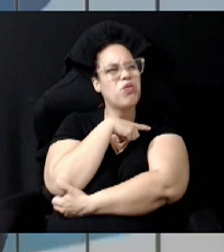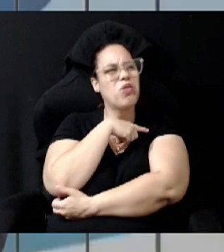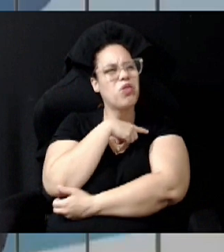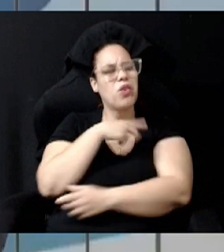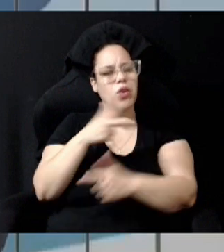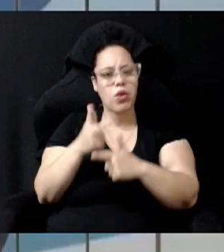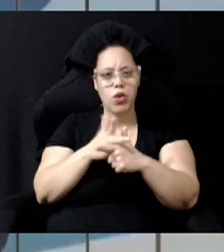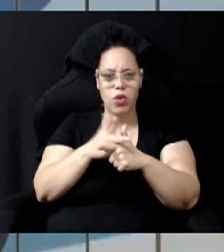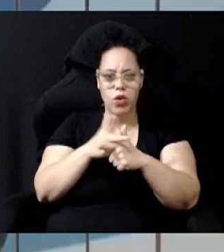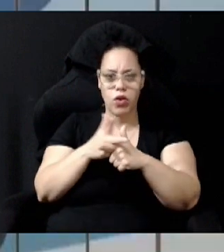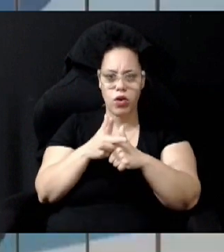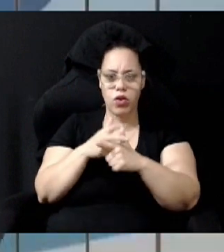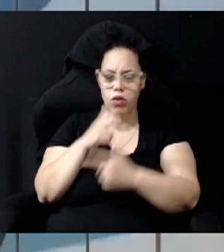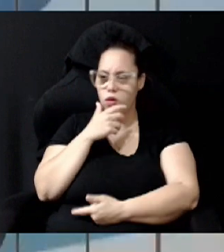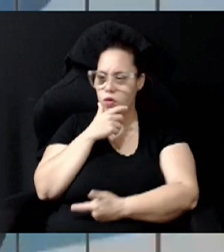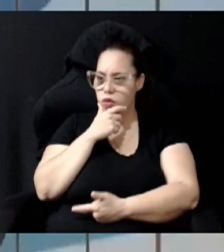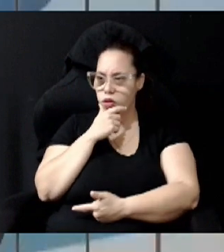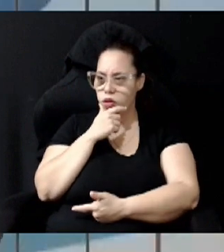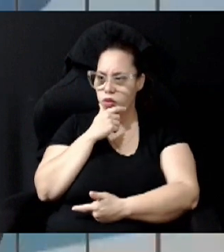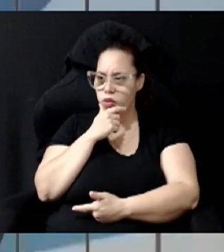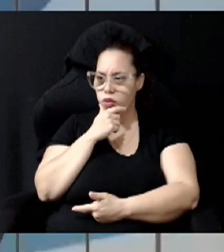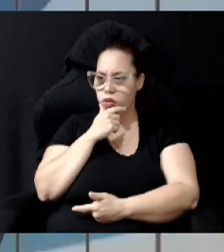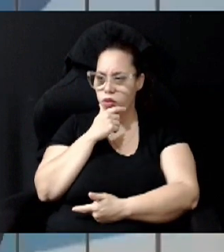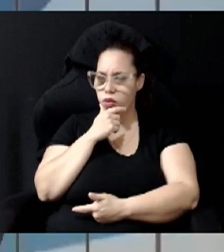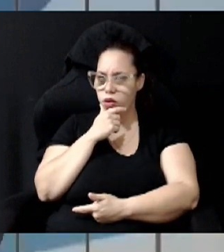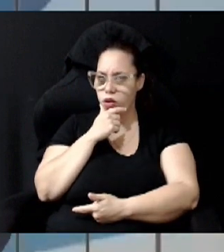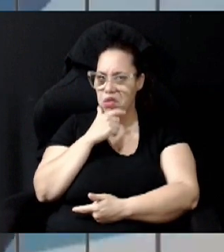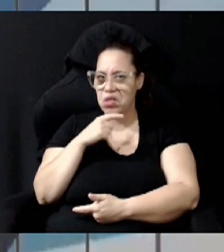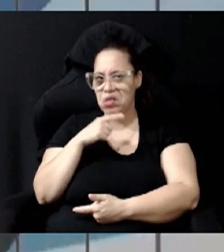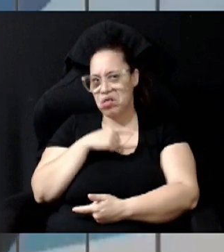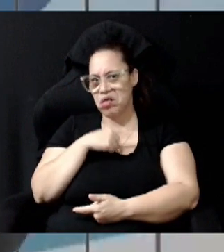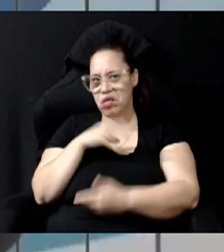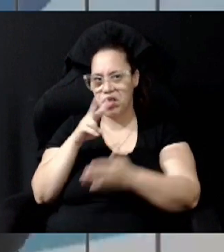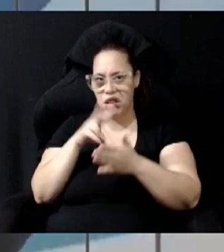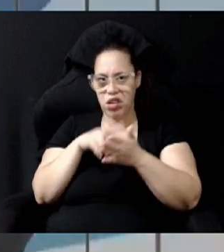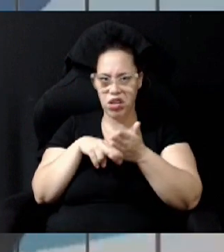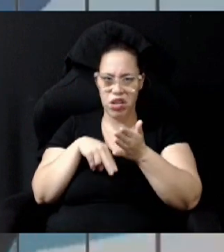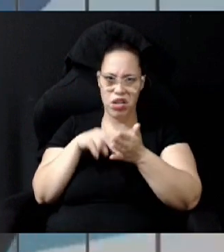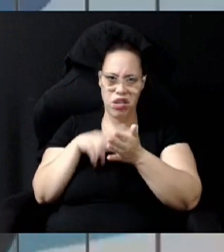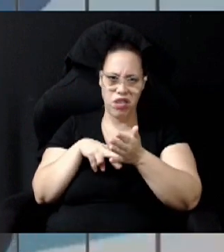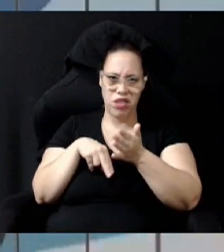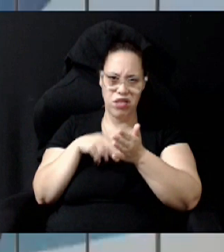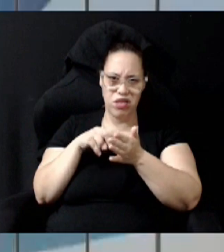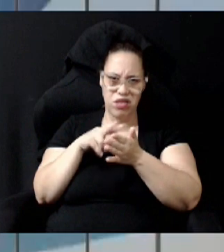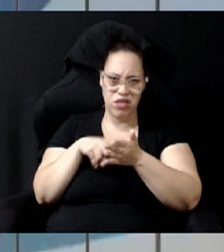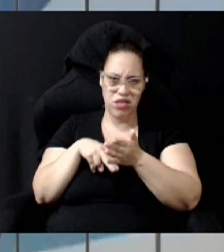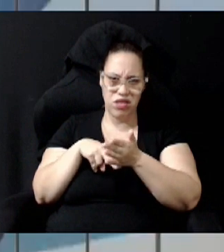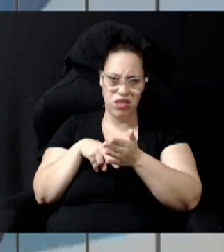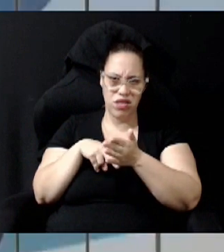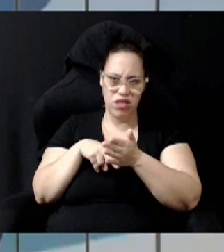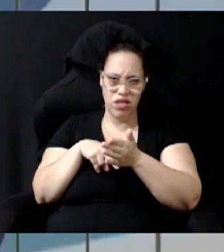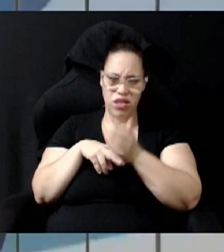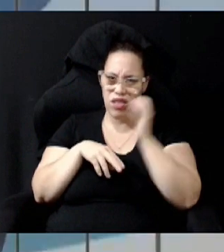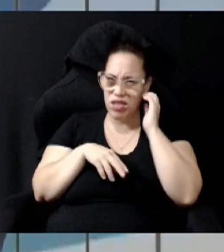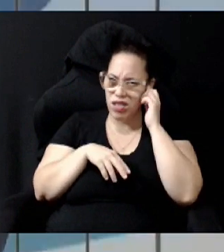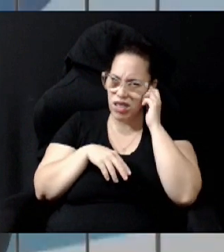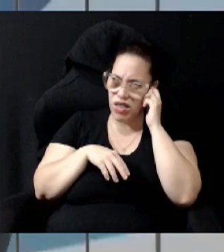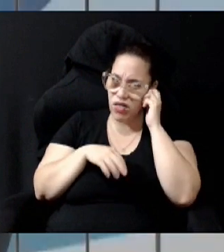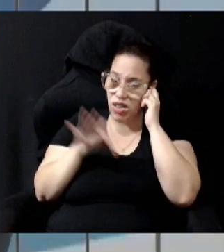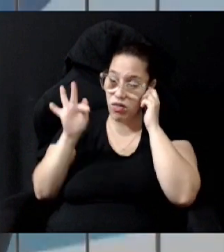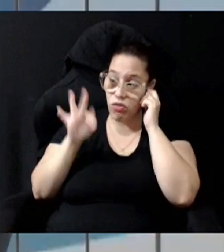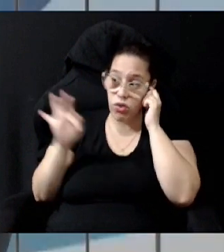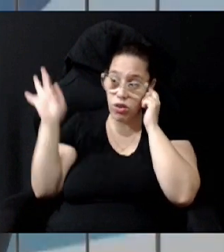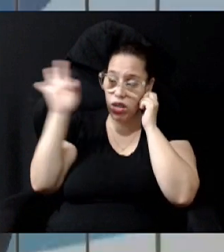dei? Né? Eu falei, devo ter, né? Você leu? Eu falei, li, na época eu li, mas não dei tanta bola, você estava na faculdade. Dá